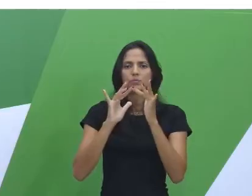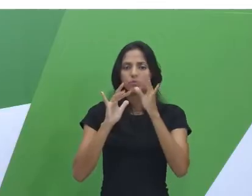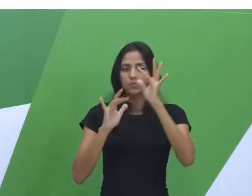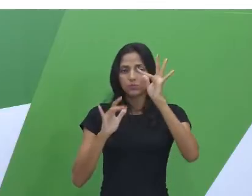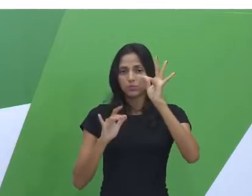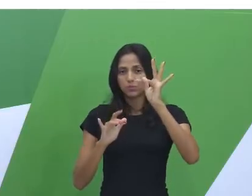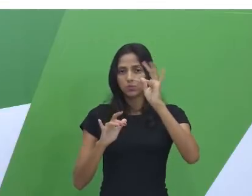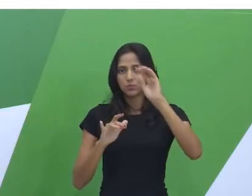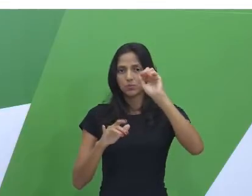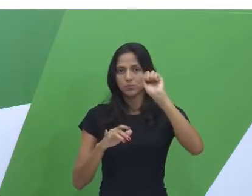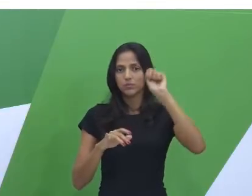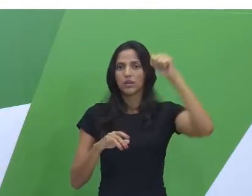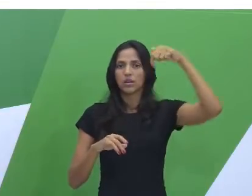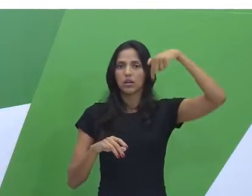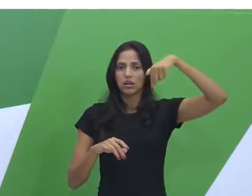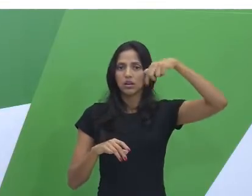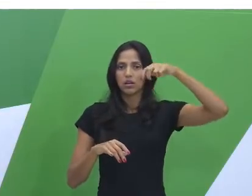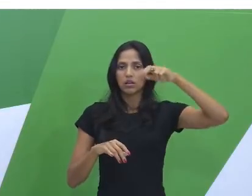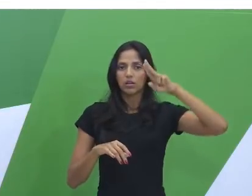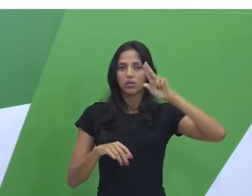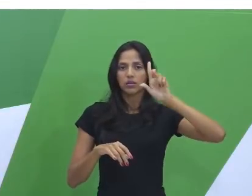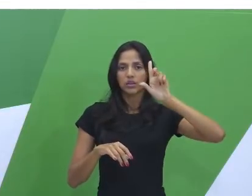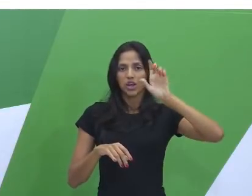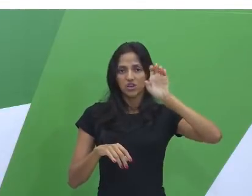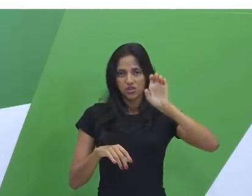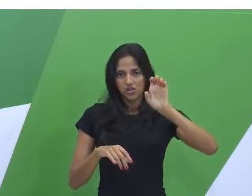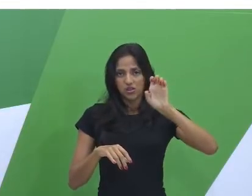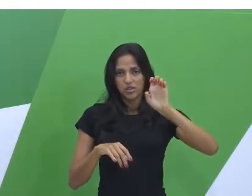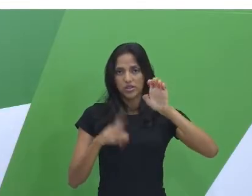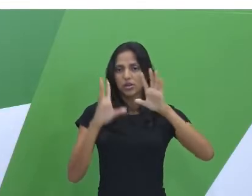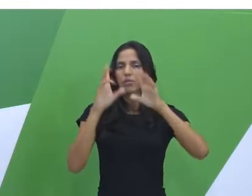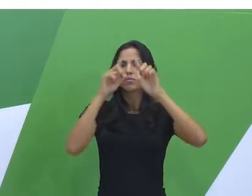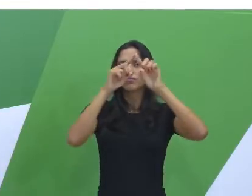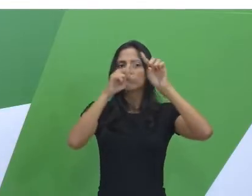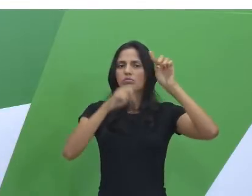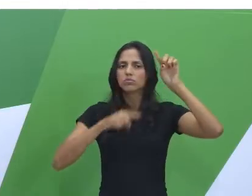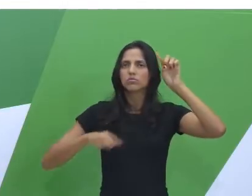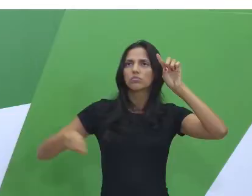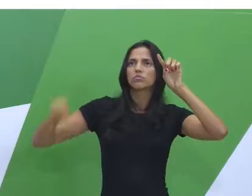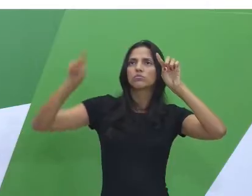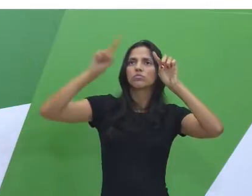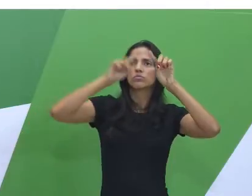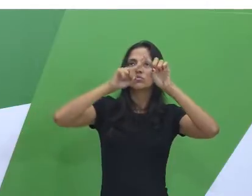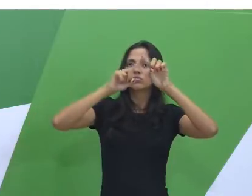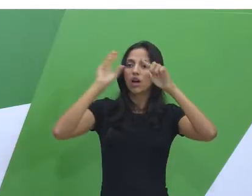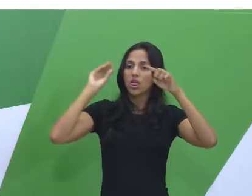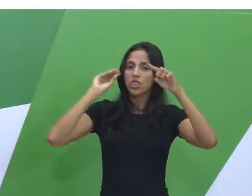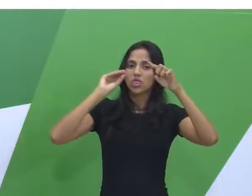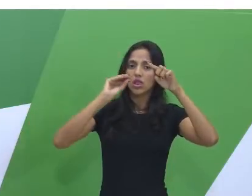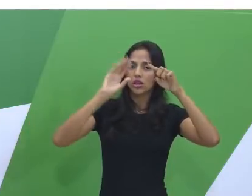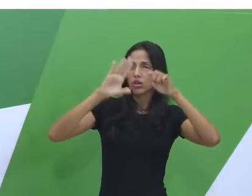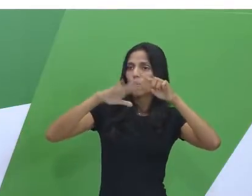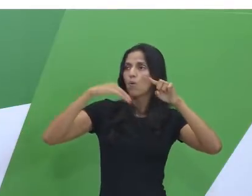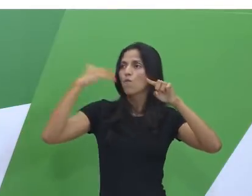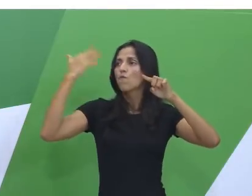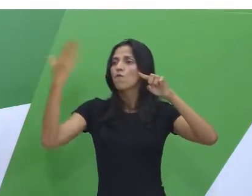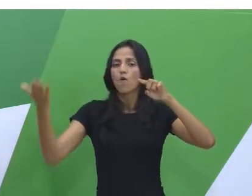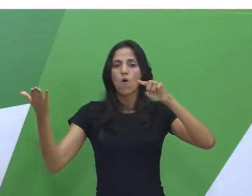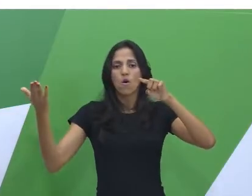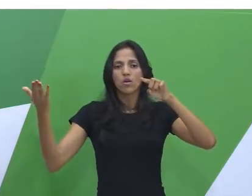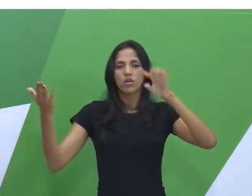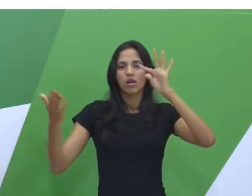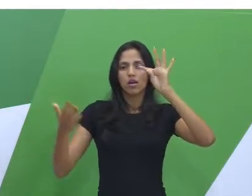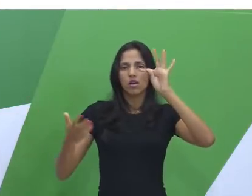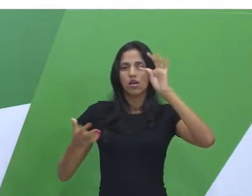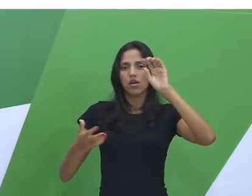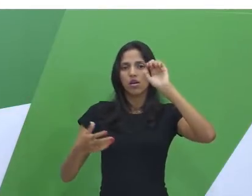que ela está fora. Observe que as outras 2 razões estão dentro. E, matematicamente, qual é a estrutura